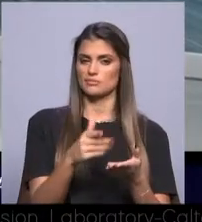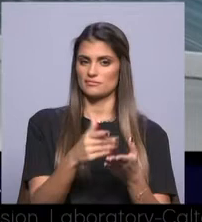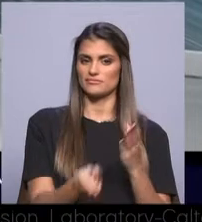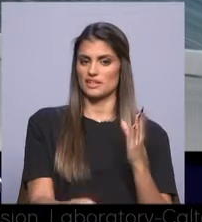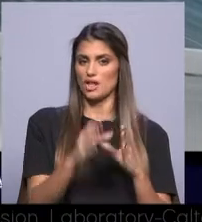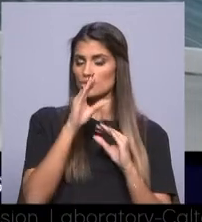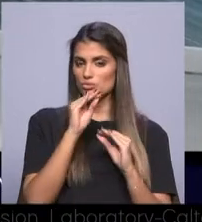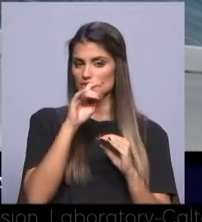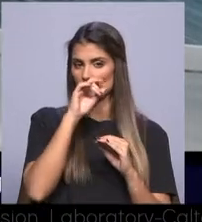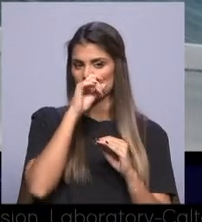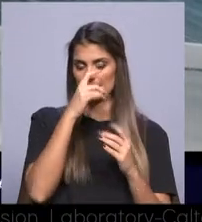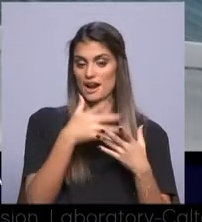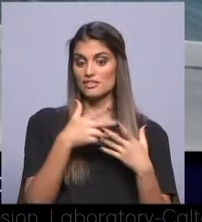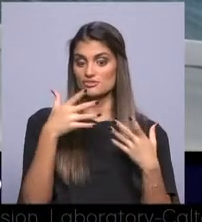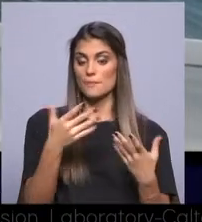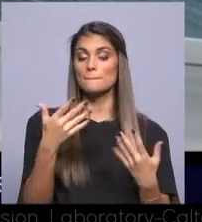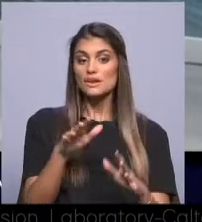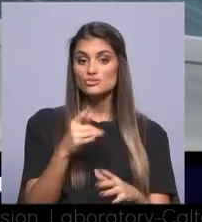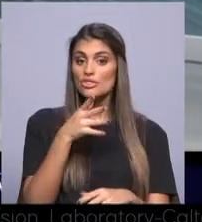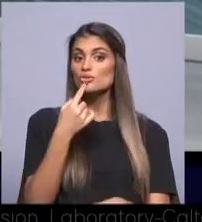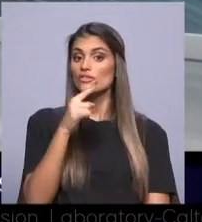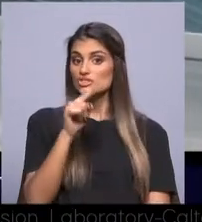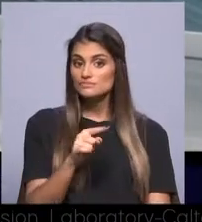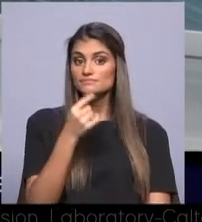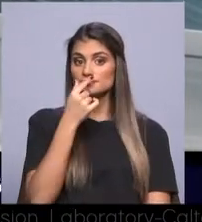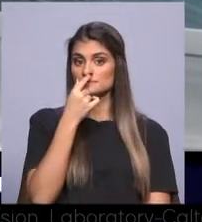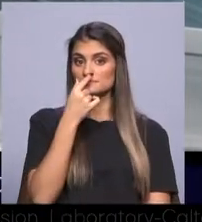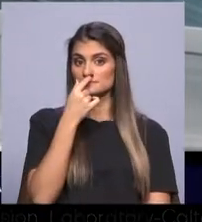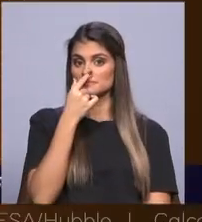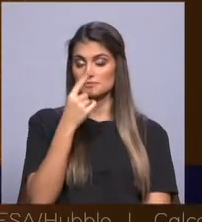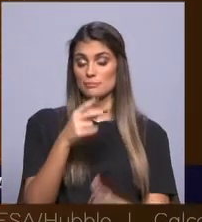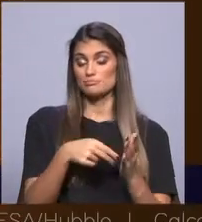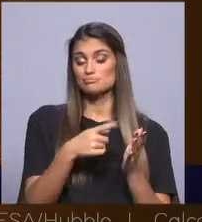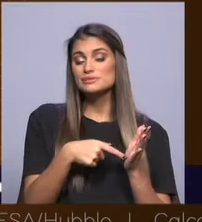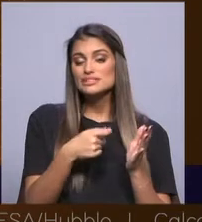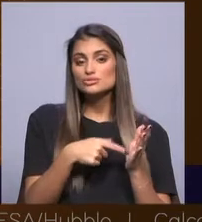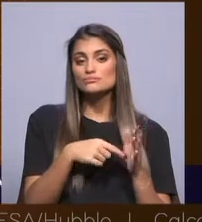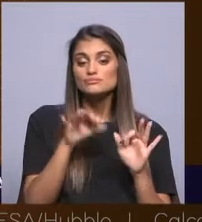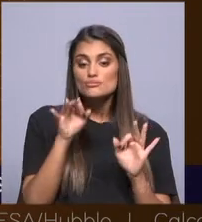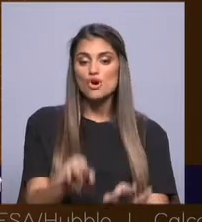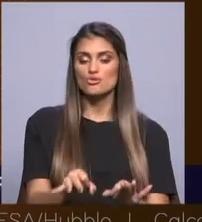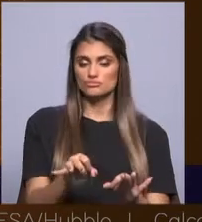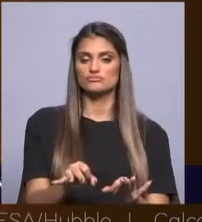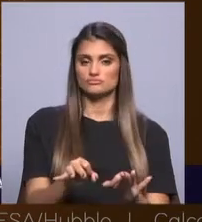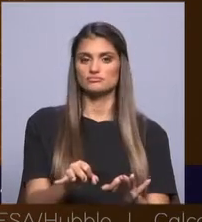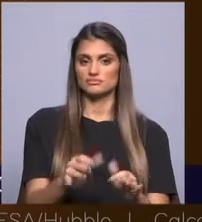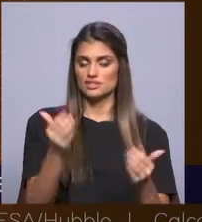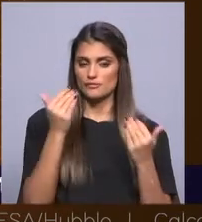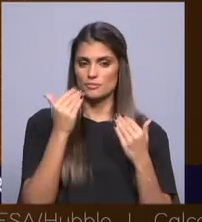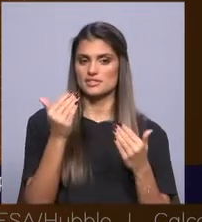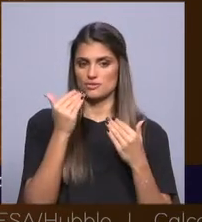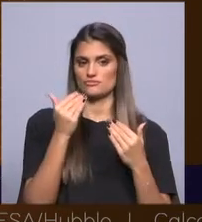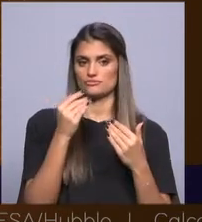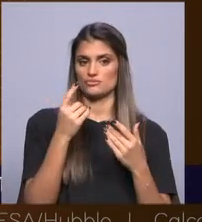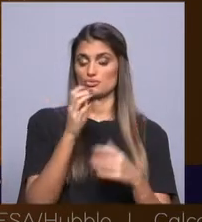luas tão grandes. Mas, repito, isto aguarda confirmação. Os cientistas, uma